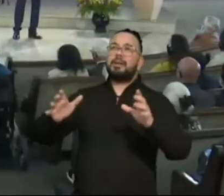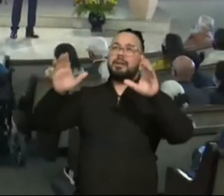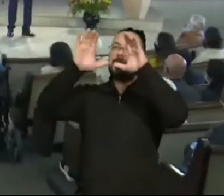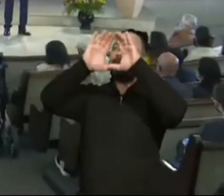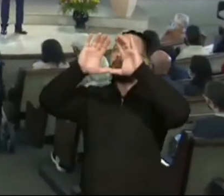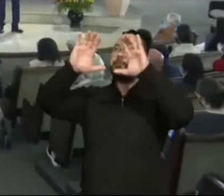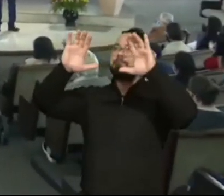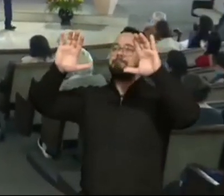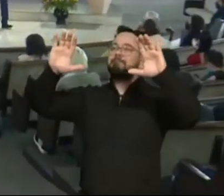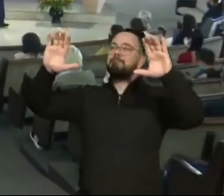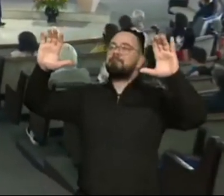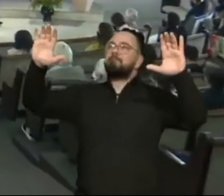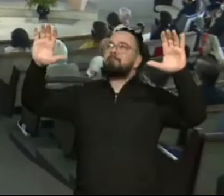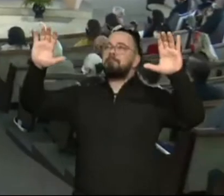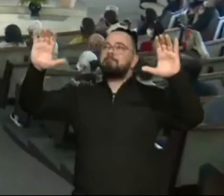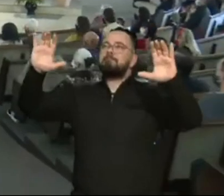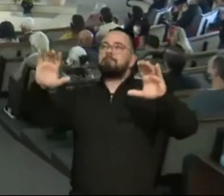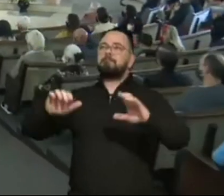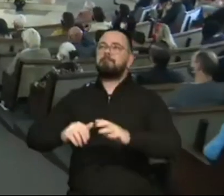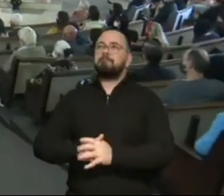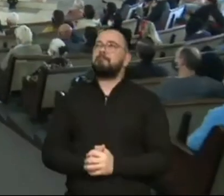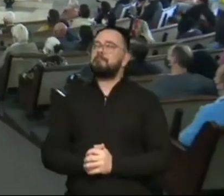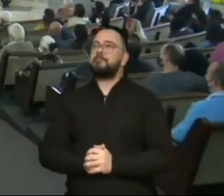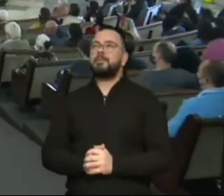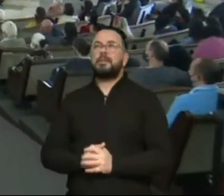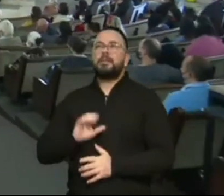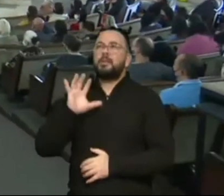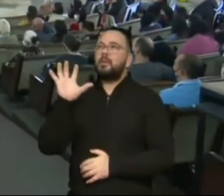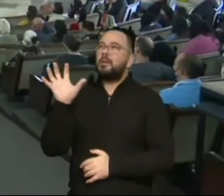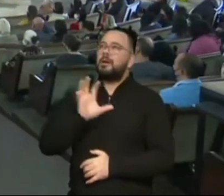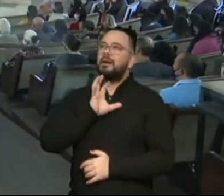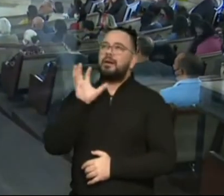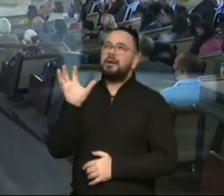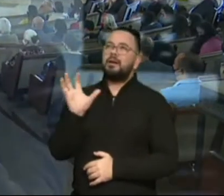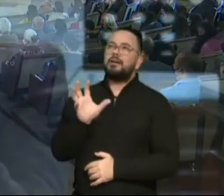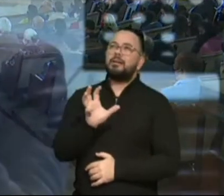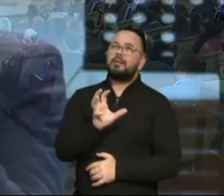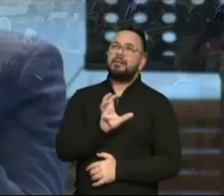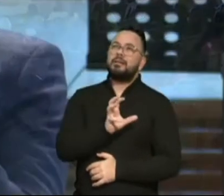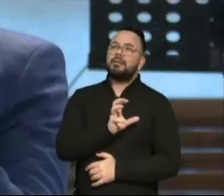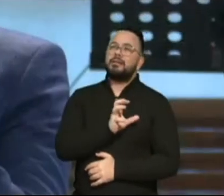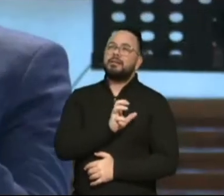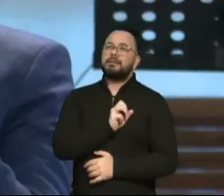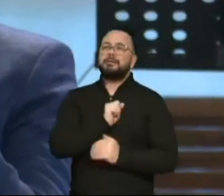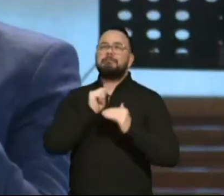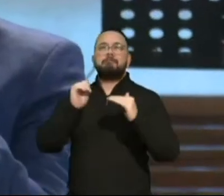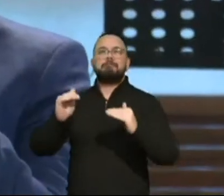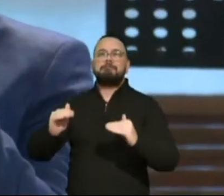céu. O amor maior que nunca hei de